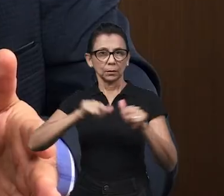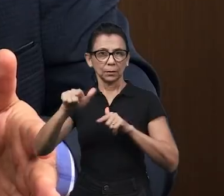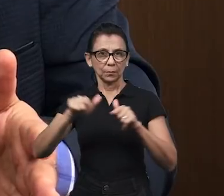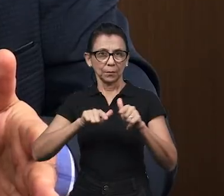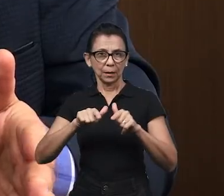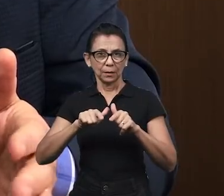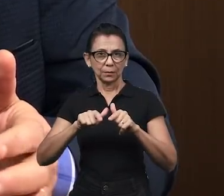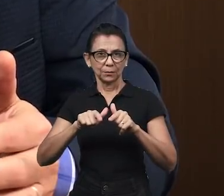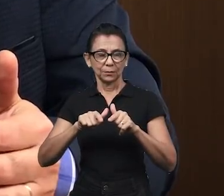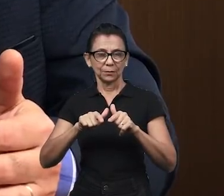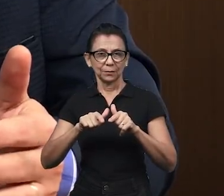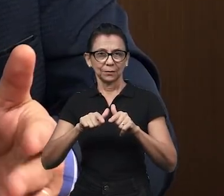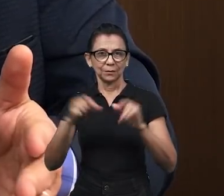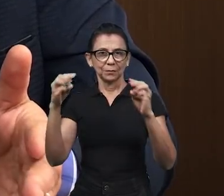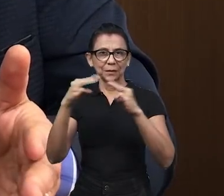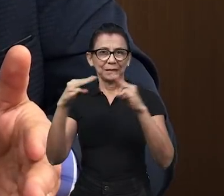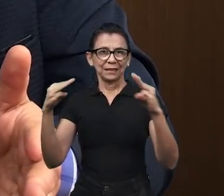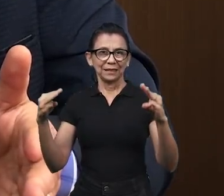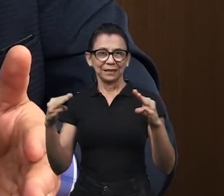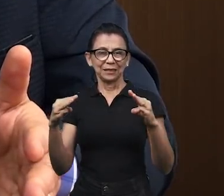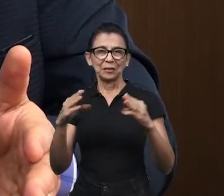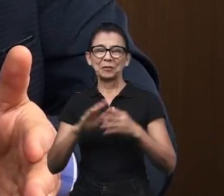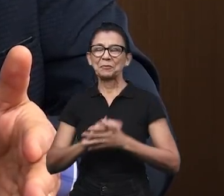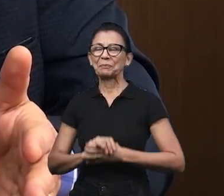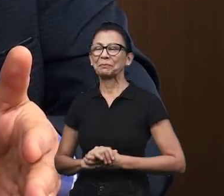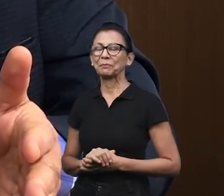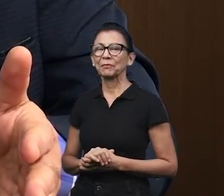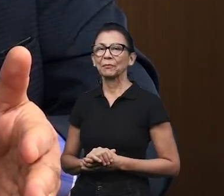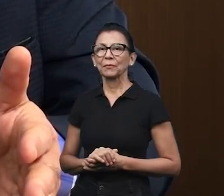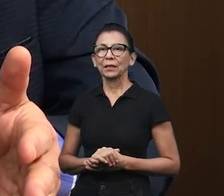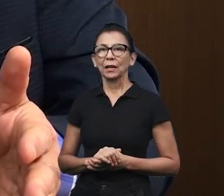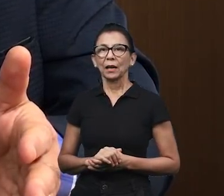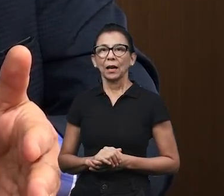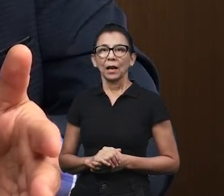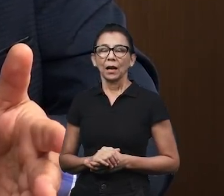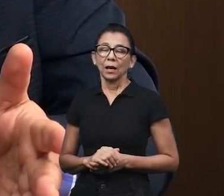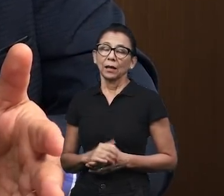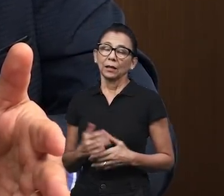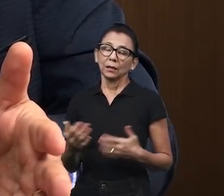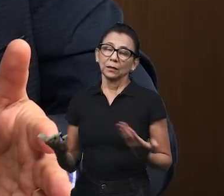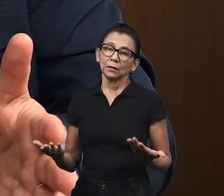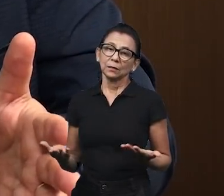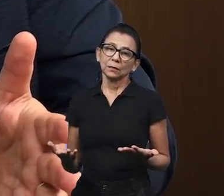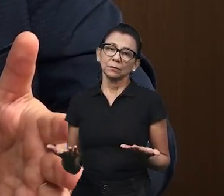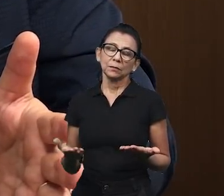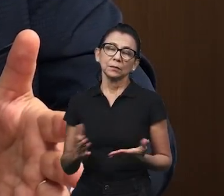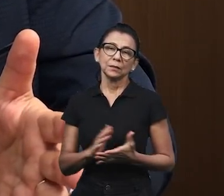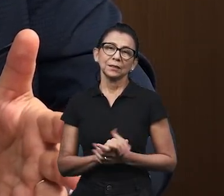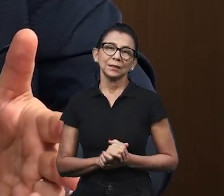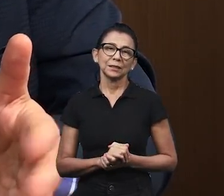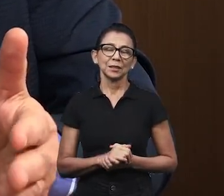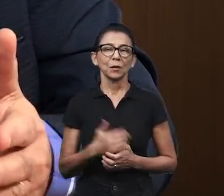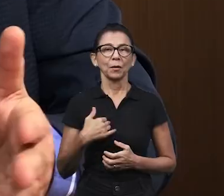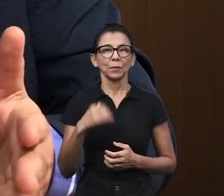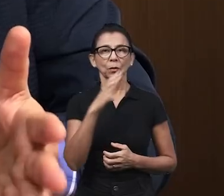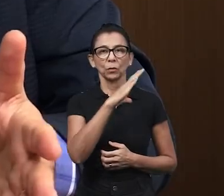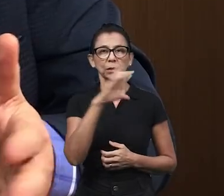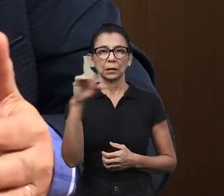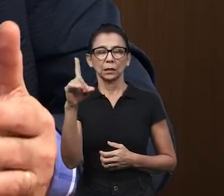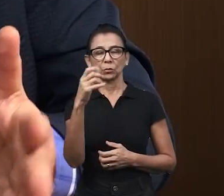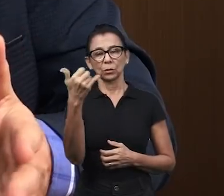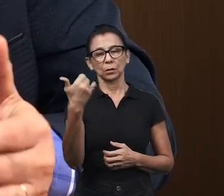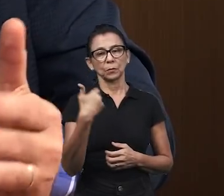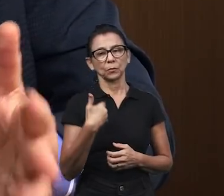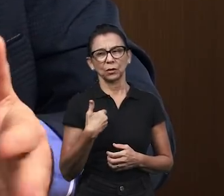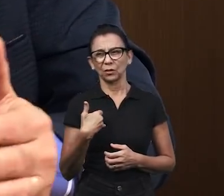de recursos humanos. E a primeira coisa que a orientadora me disse é que não era possível que existisse um lugar assim. Eu falei, não, eu vou lá,